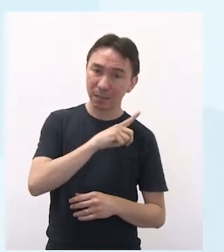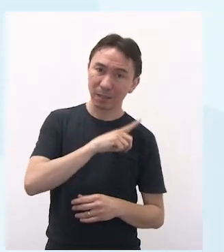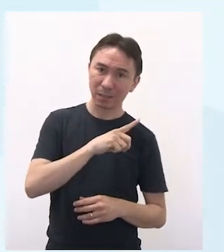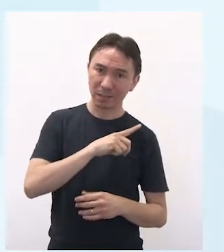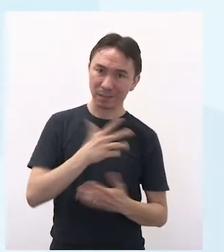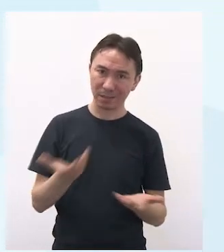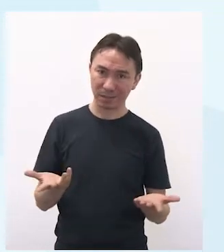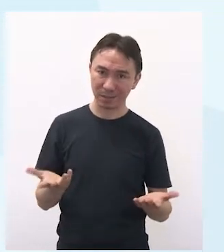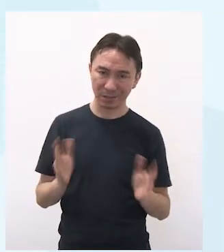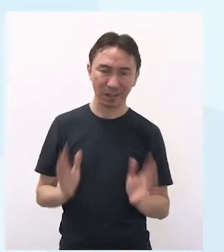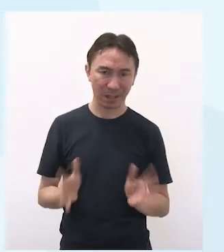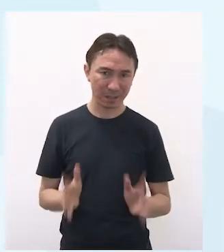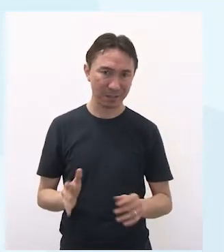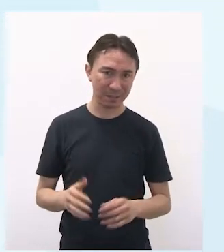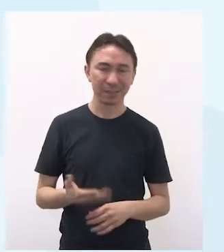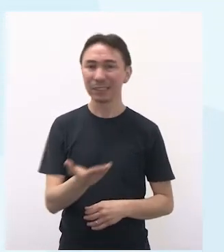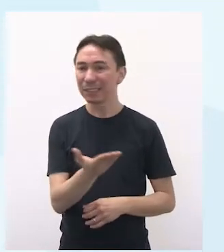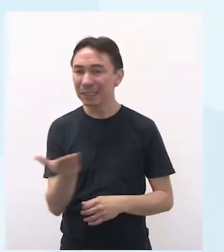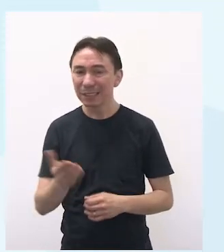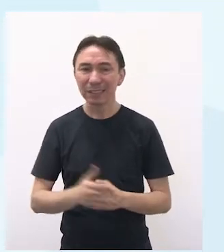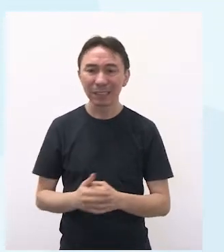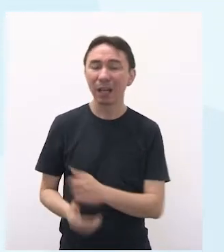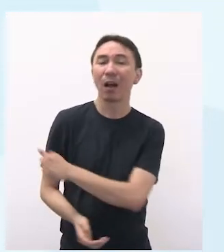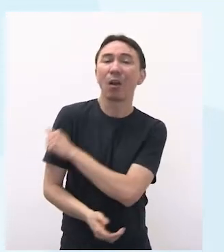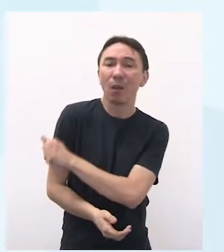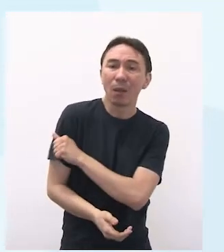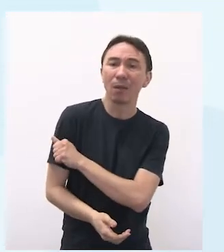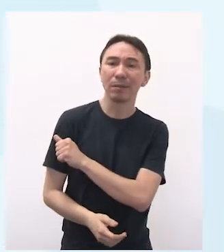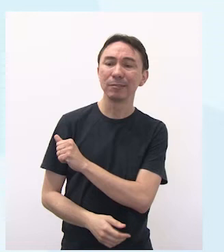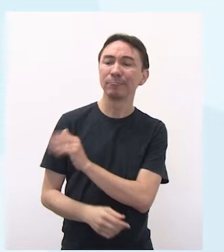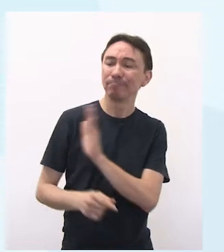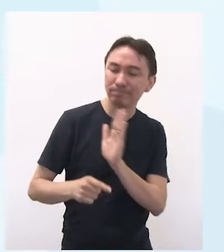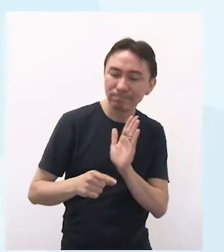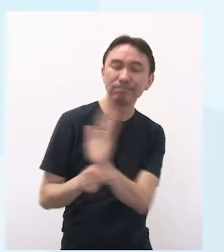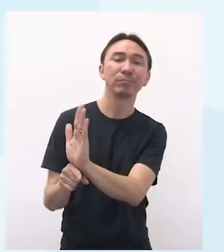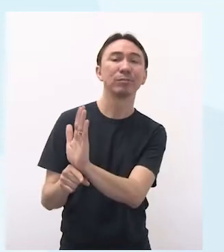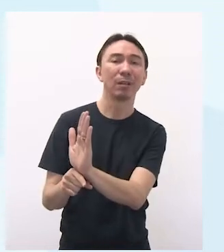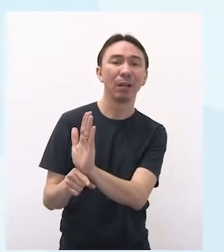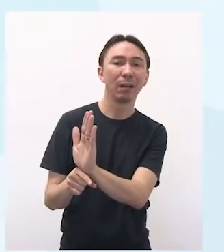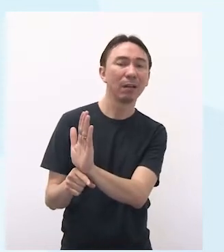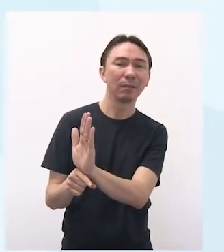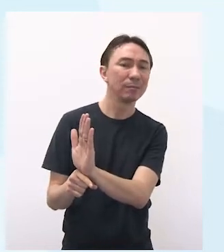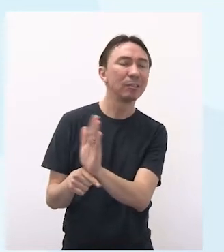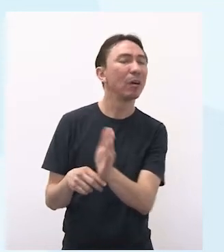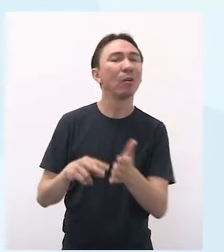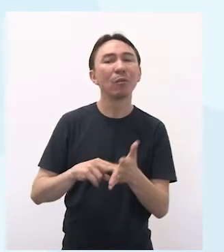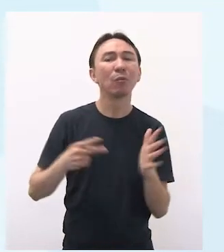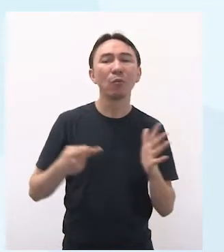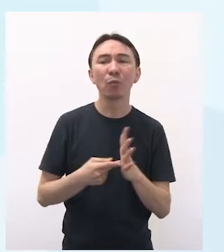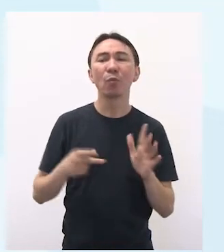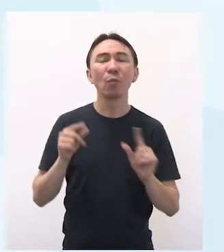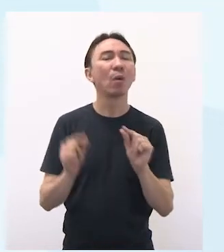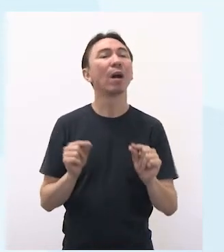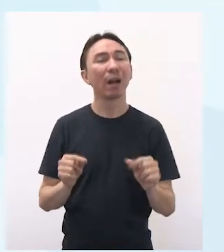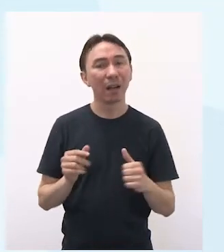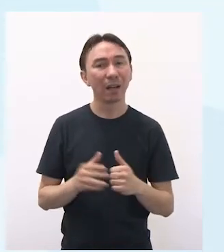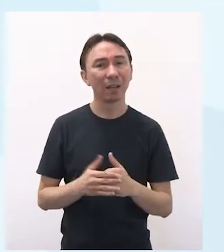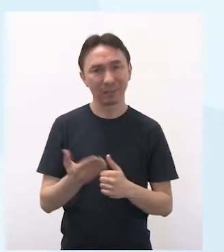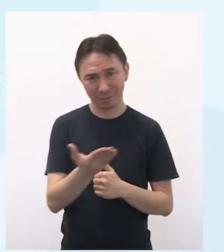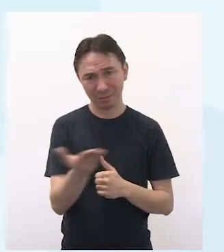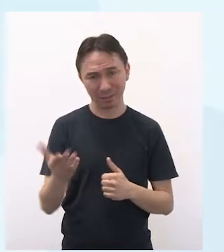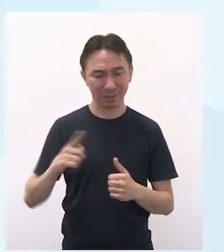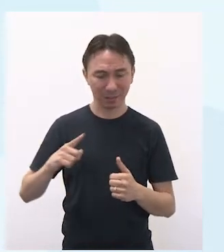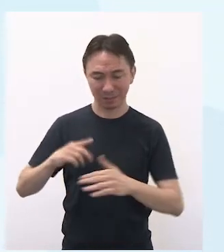que significa apoiar os estudantes no desenvolvimento das habilidades essenciais que nós estamos trabalhando, que vocês